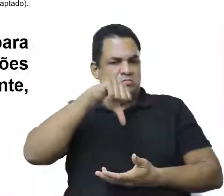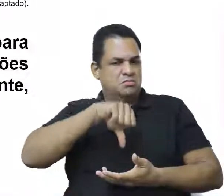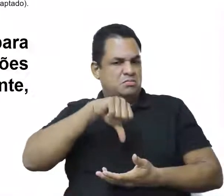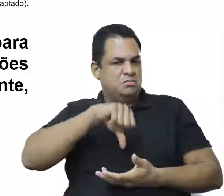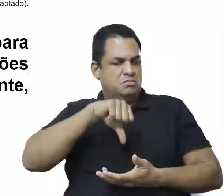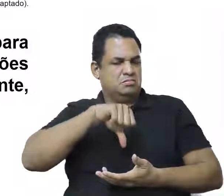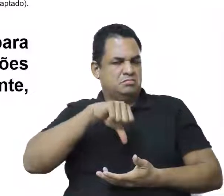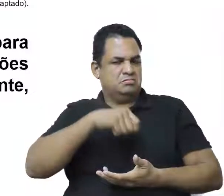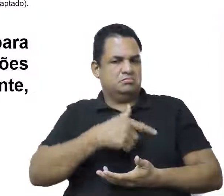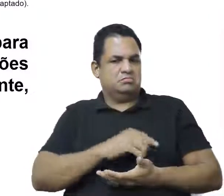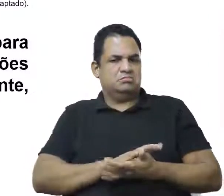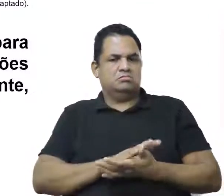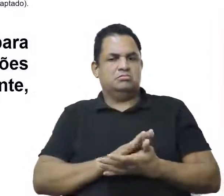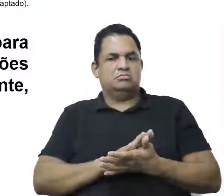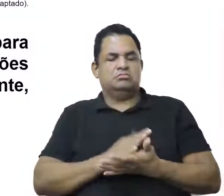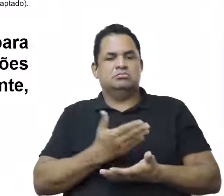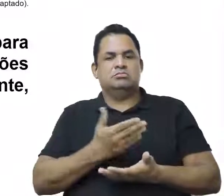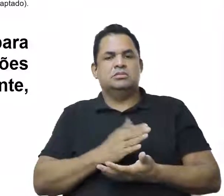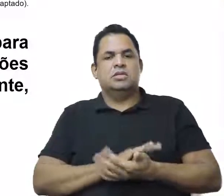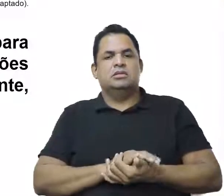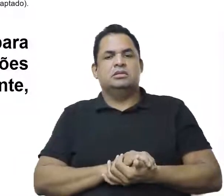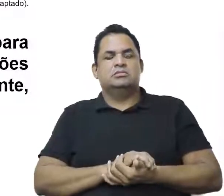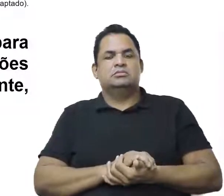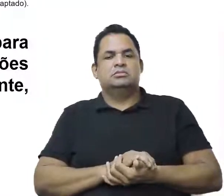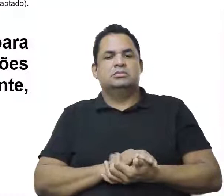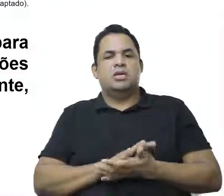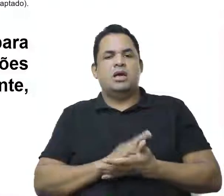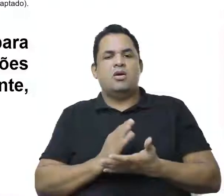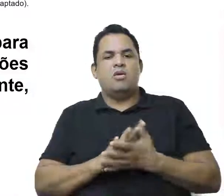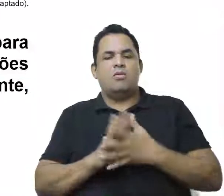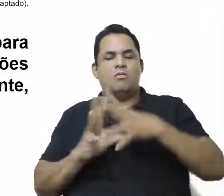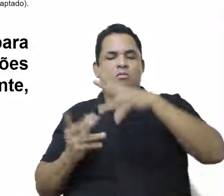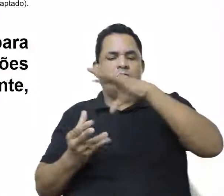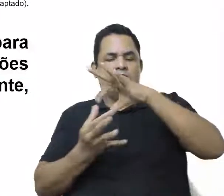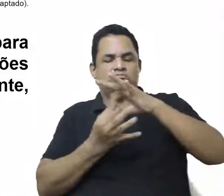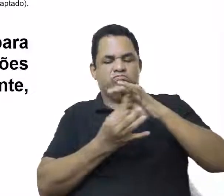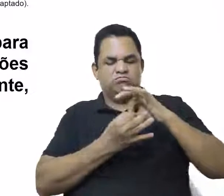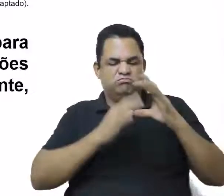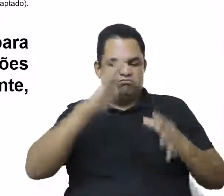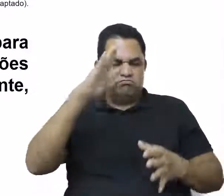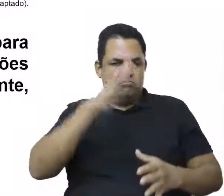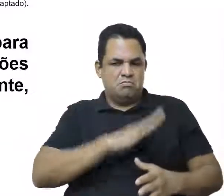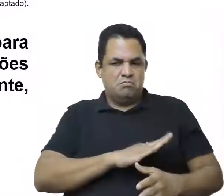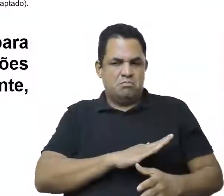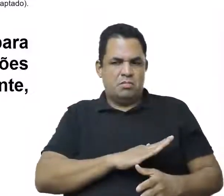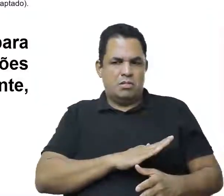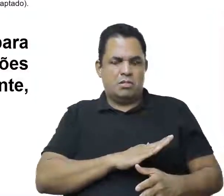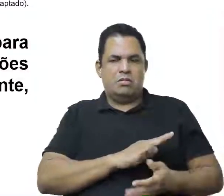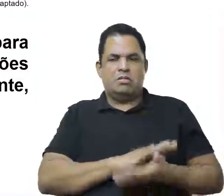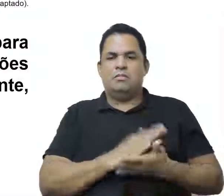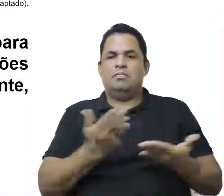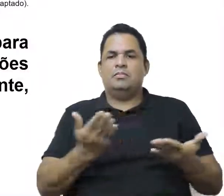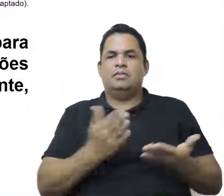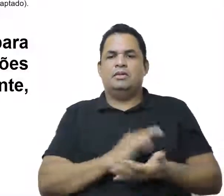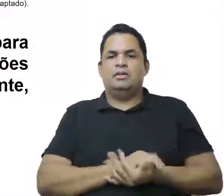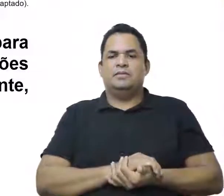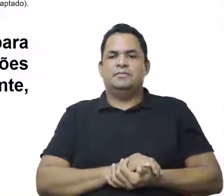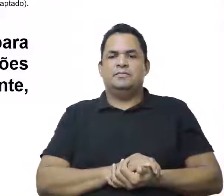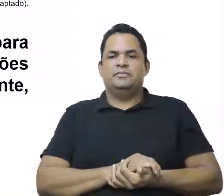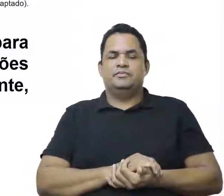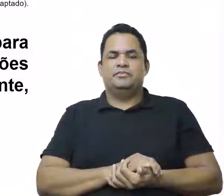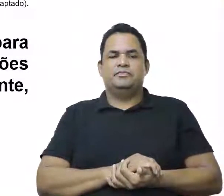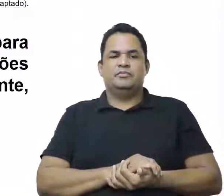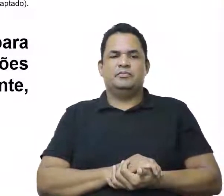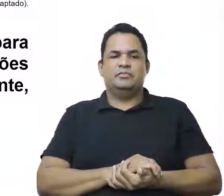a globalização perversa, né? É a globalização na sua pior forma.